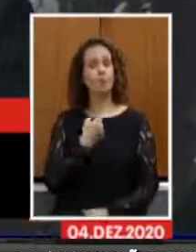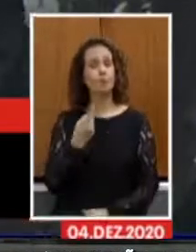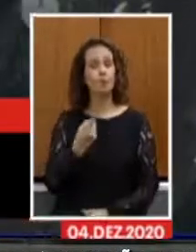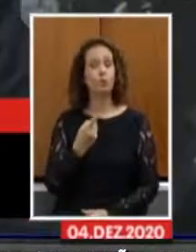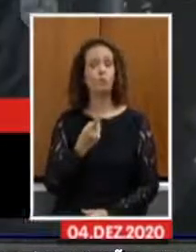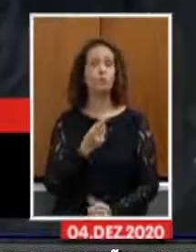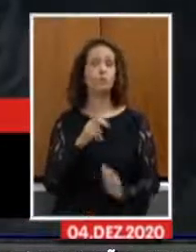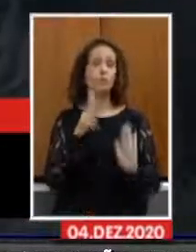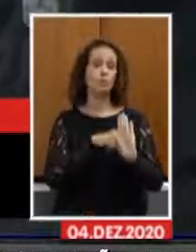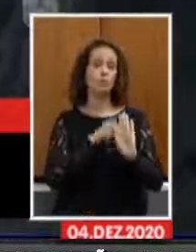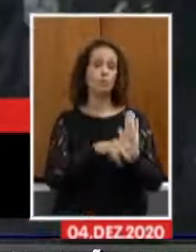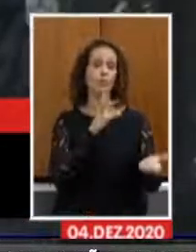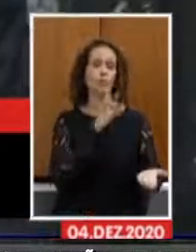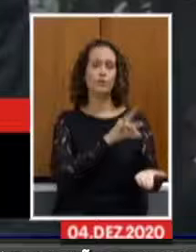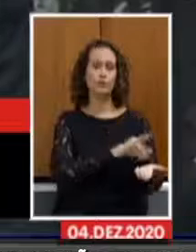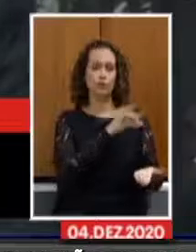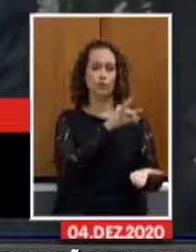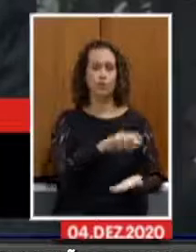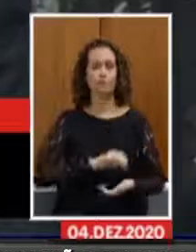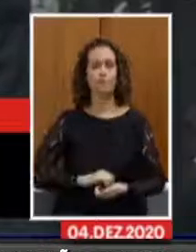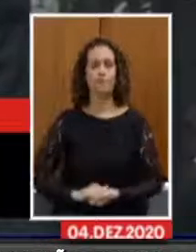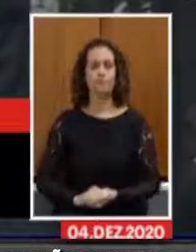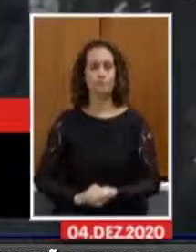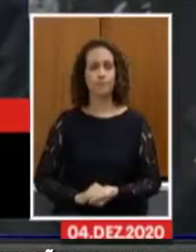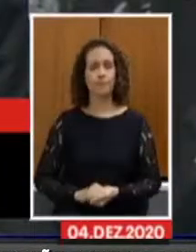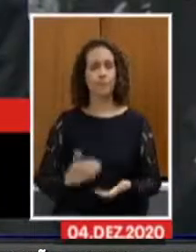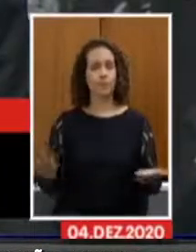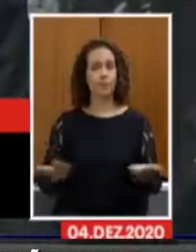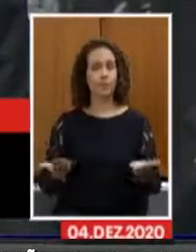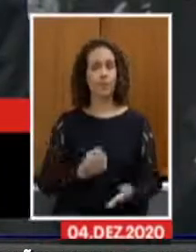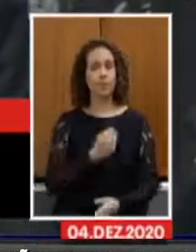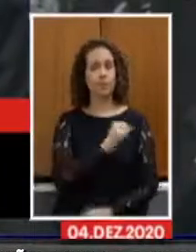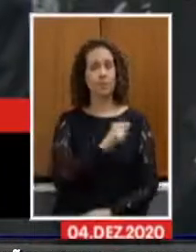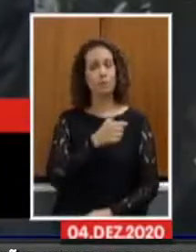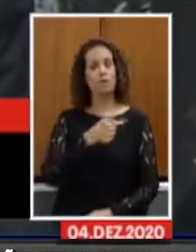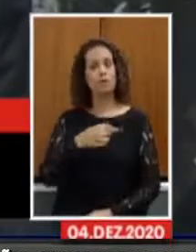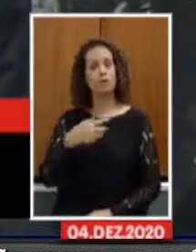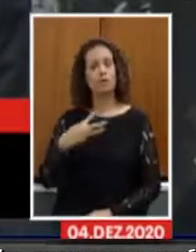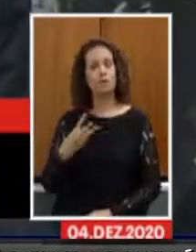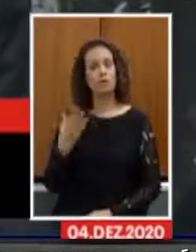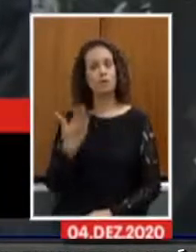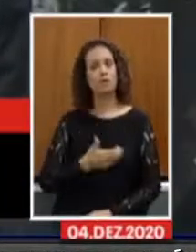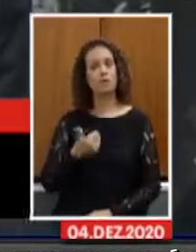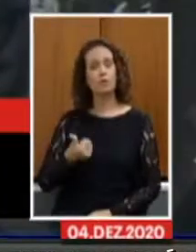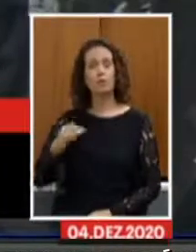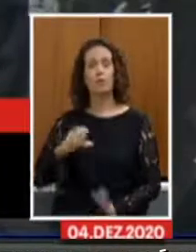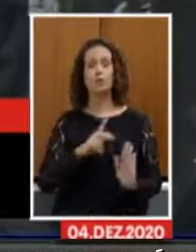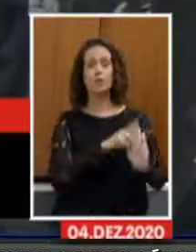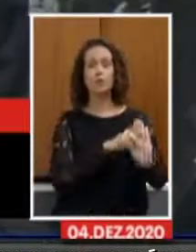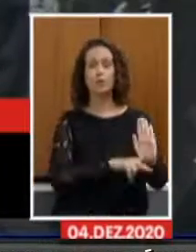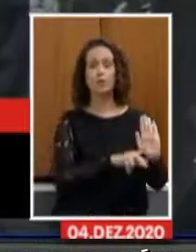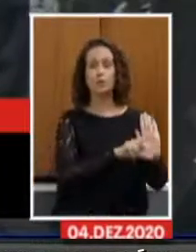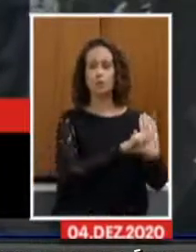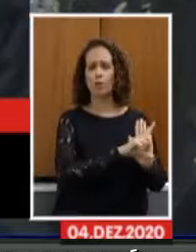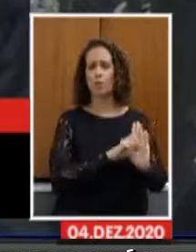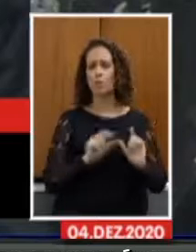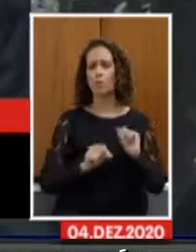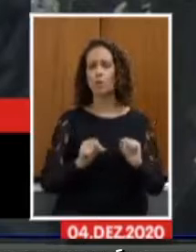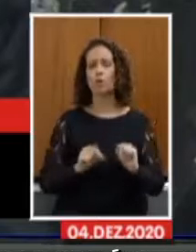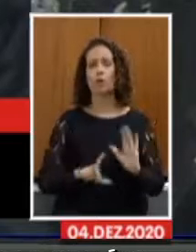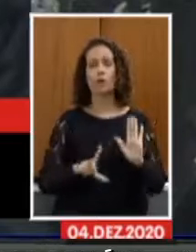original. Discussão em primeiro turno do projeto de lei de número 873 de 2019 do governador do Estado, que altera a lei